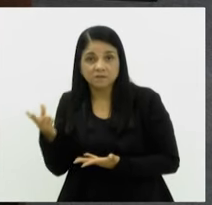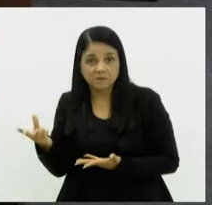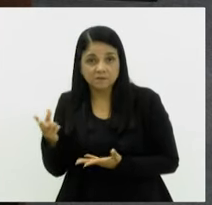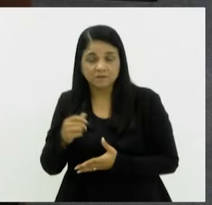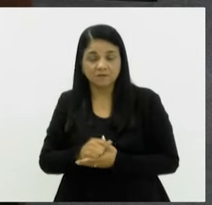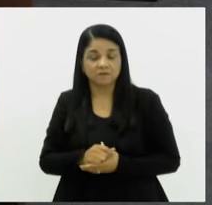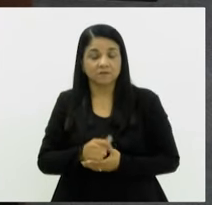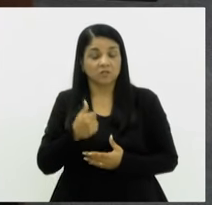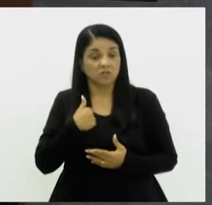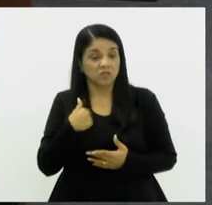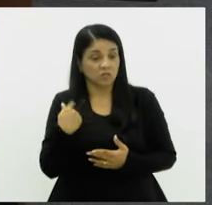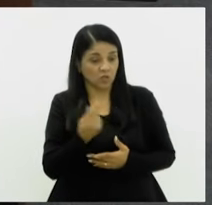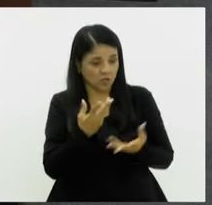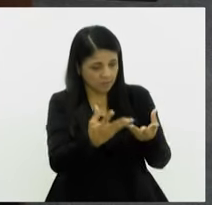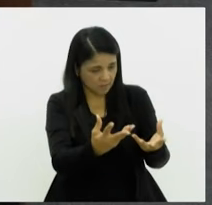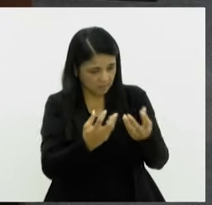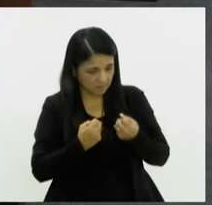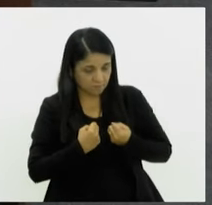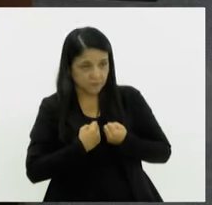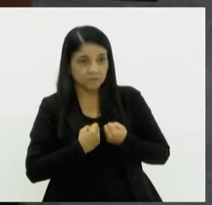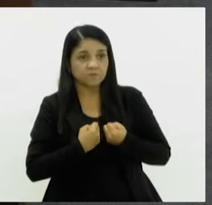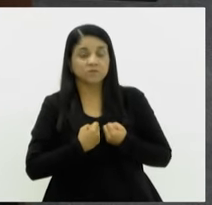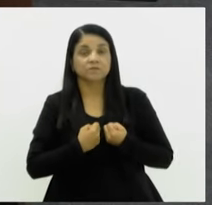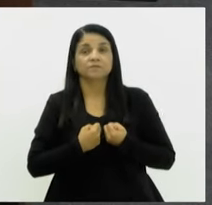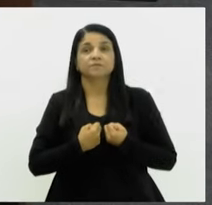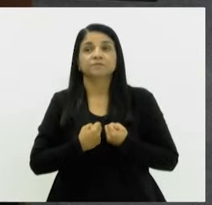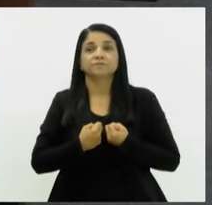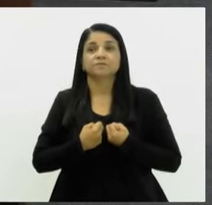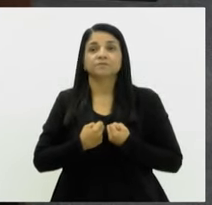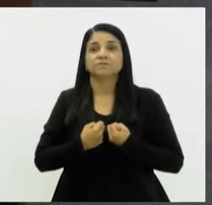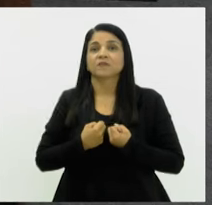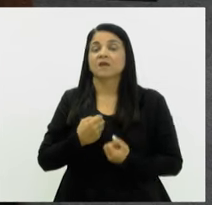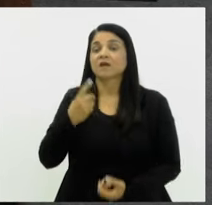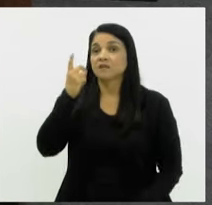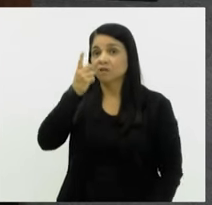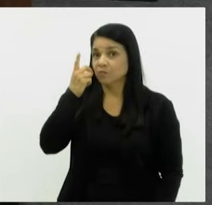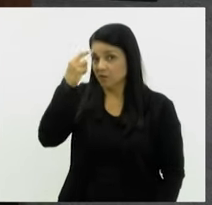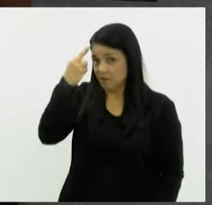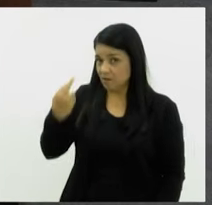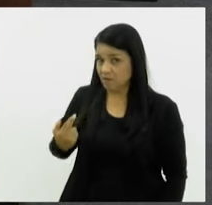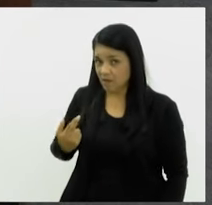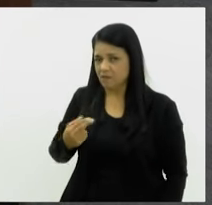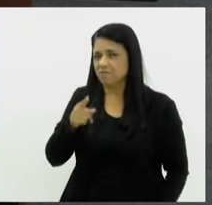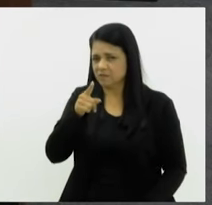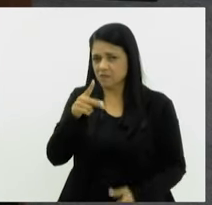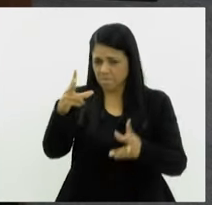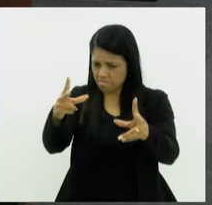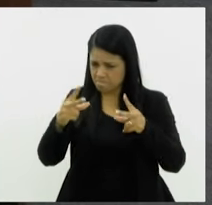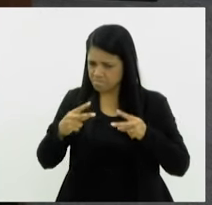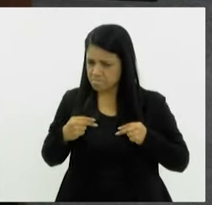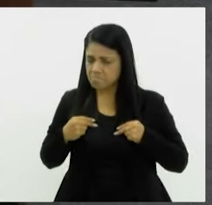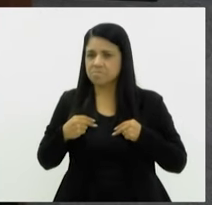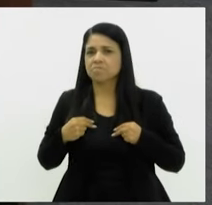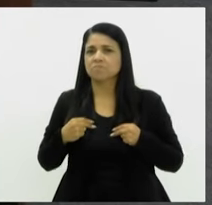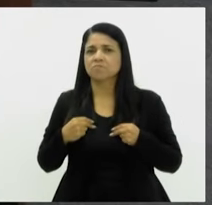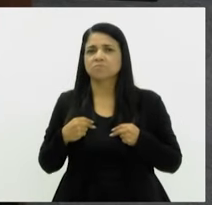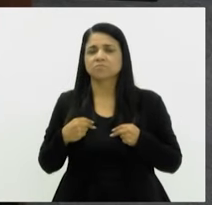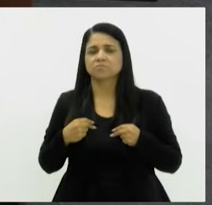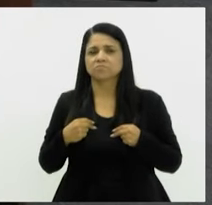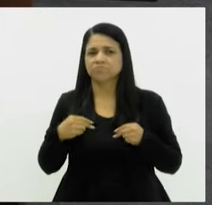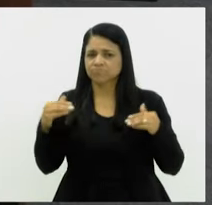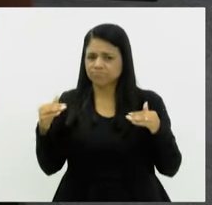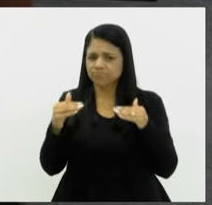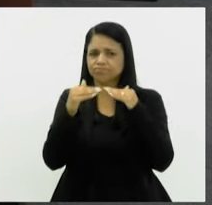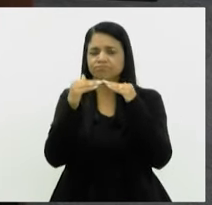Nós recebemos, deputada Renata Souza, Vossa Excelência, que é uma militante dessa e de outras bandeiras ligadas